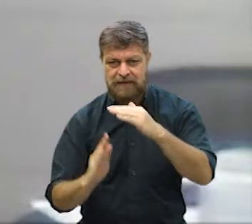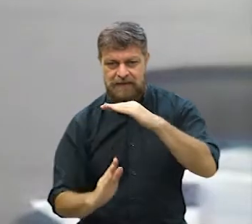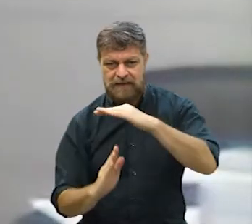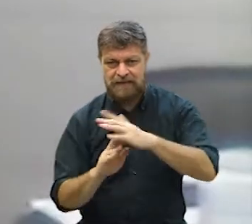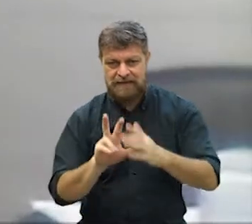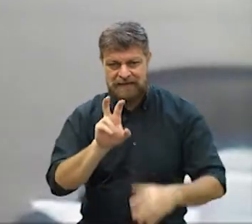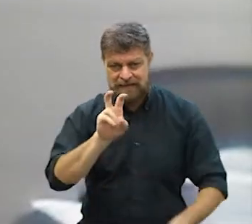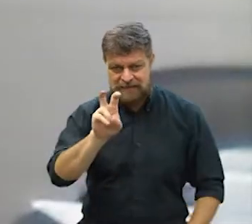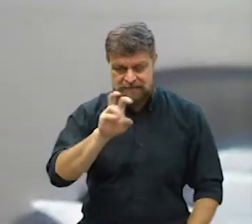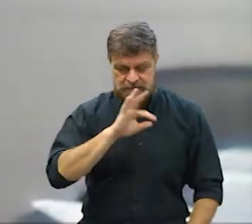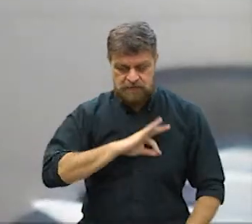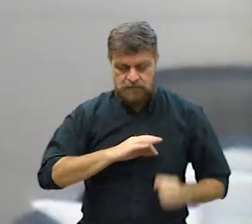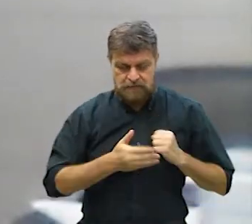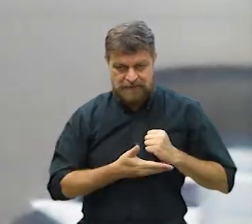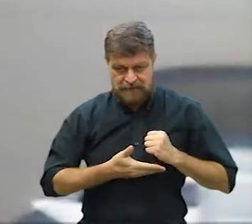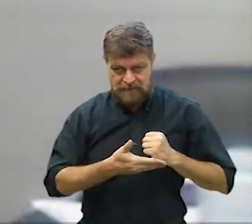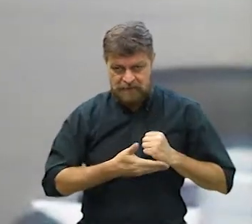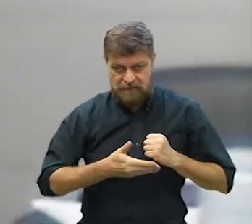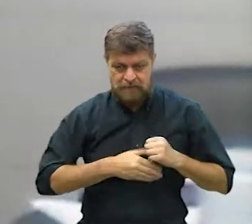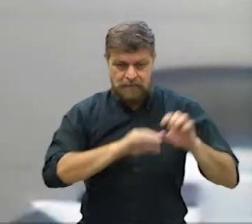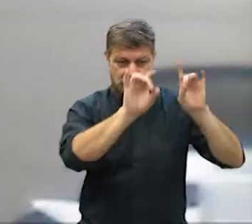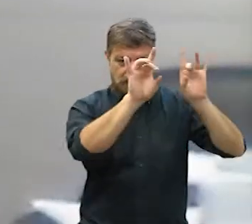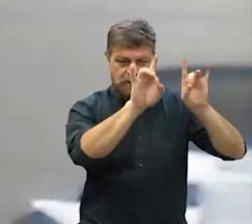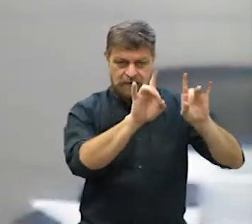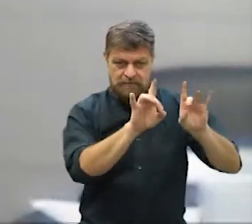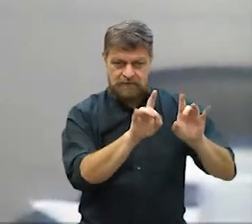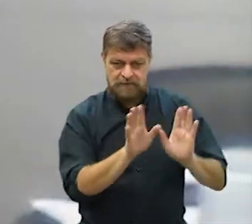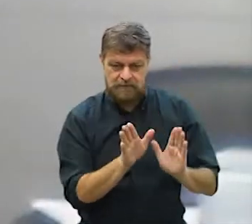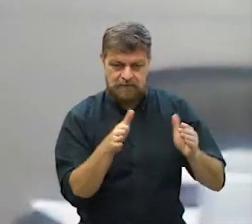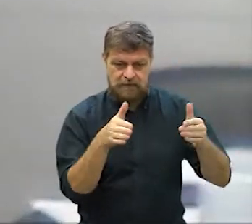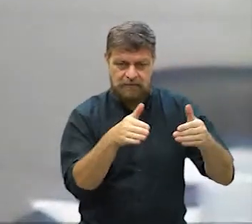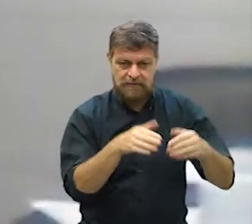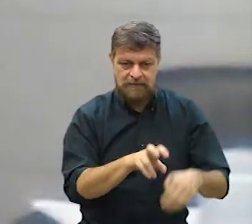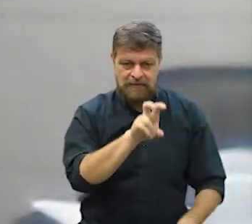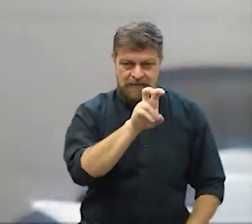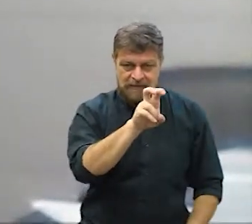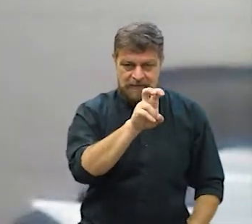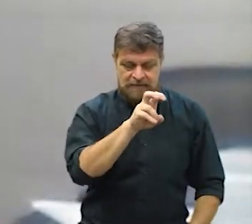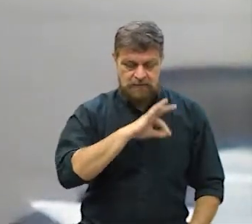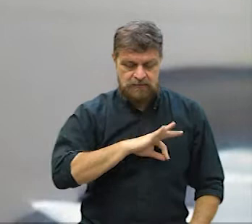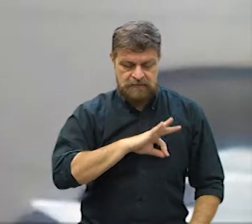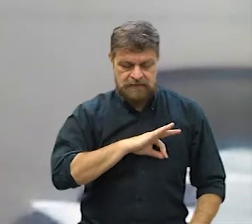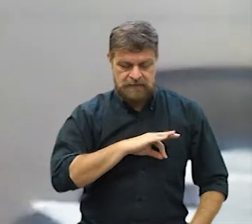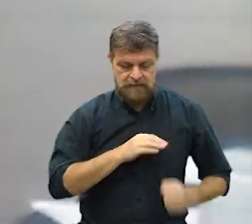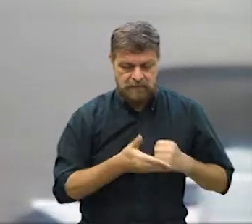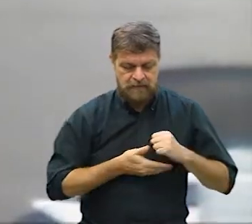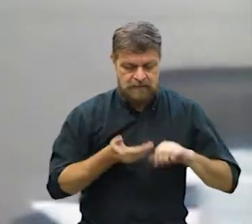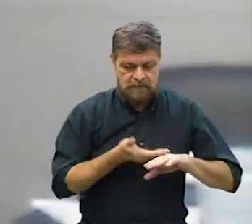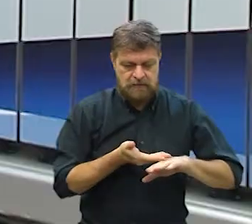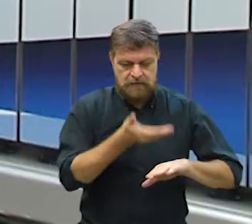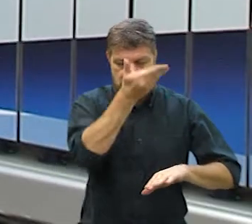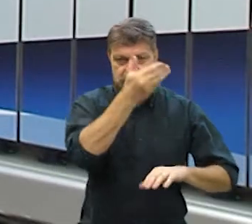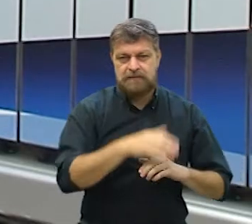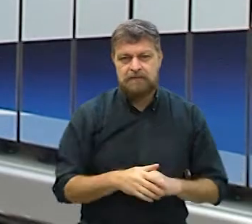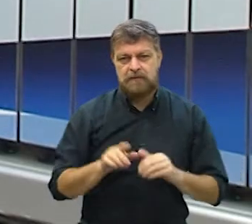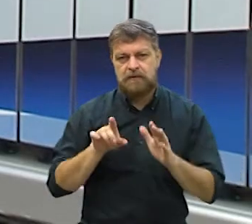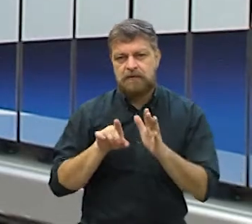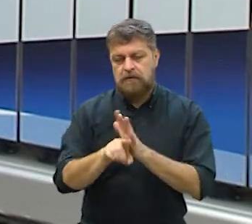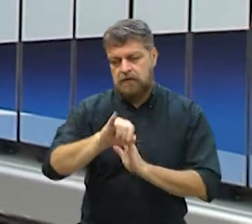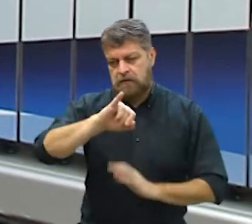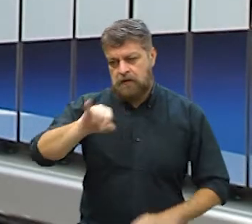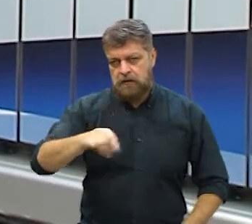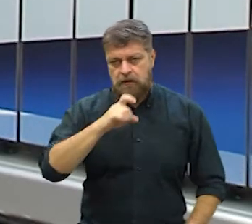com renda de até 5 salários mínimos e o específico acima de 5 salários mínimos. Vereador